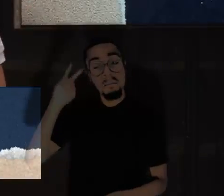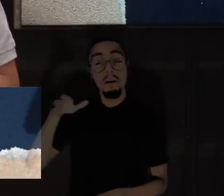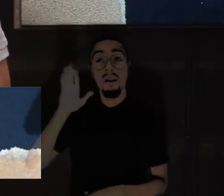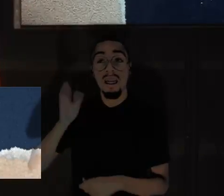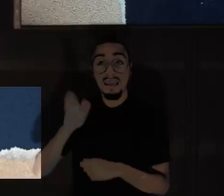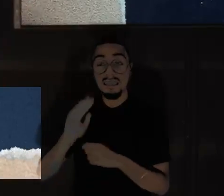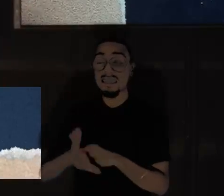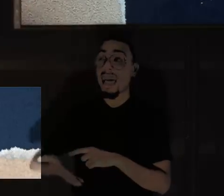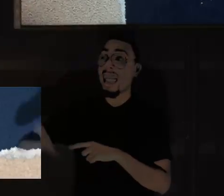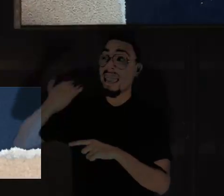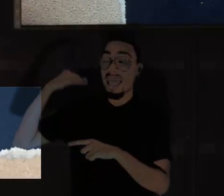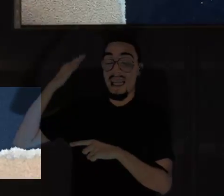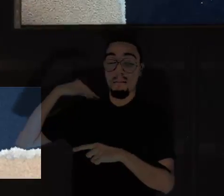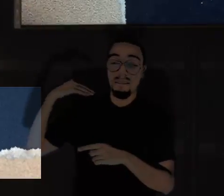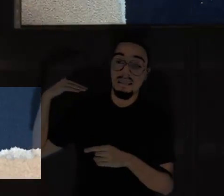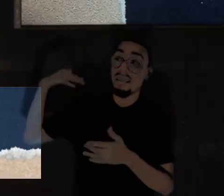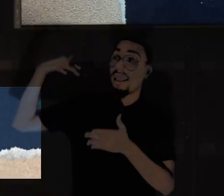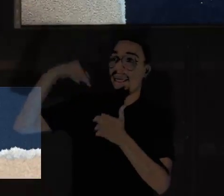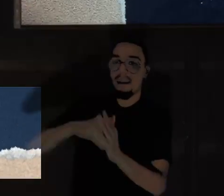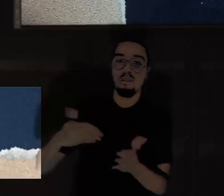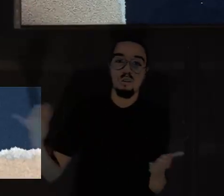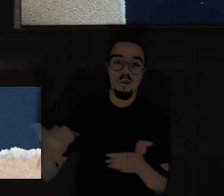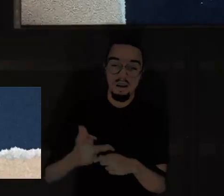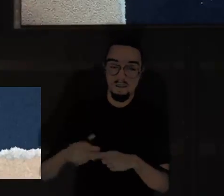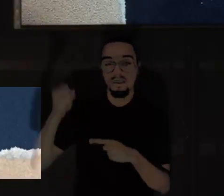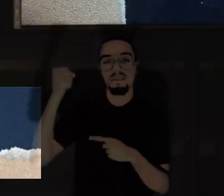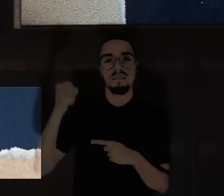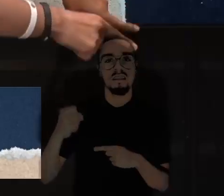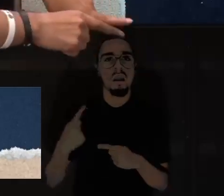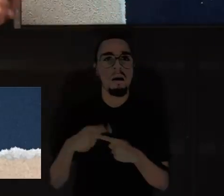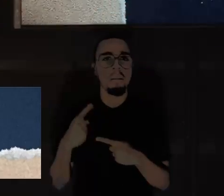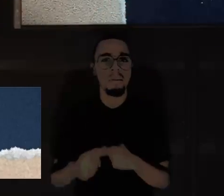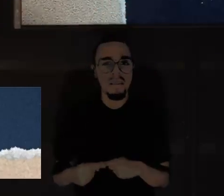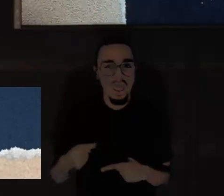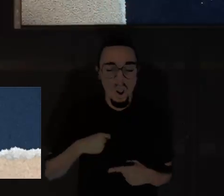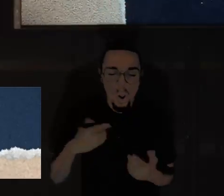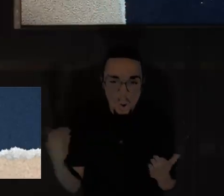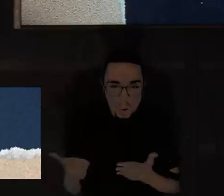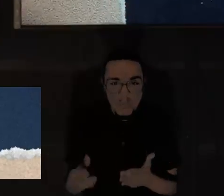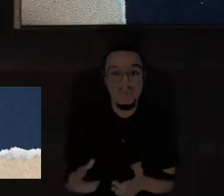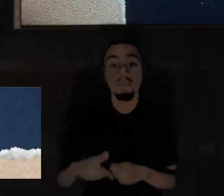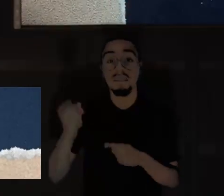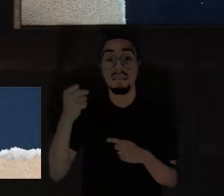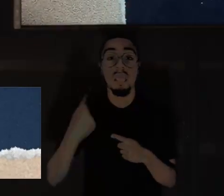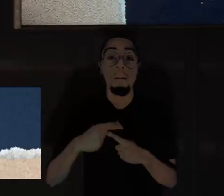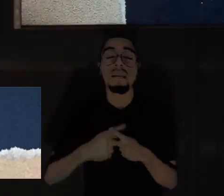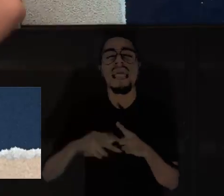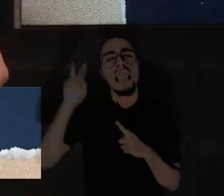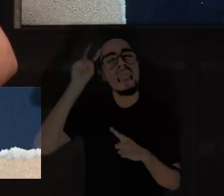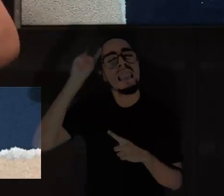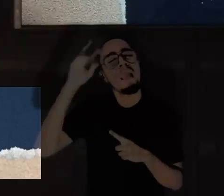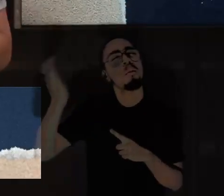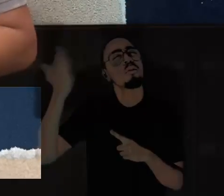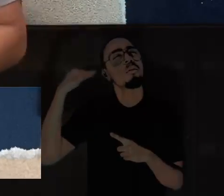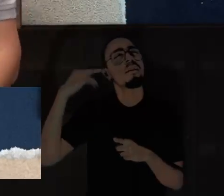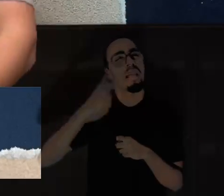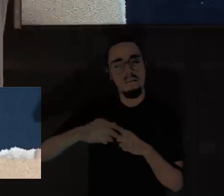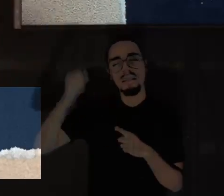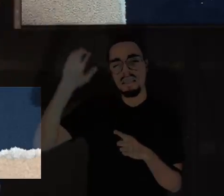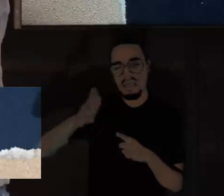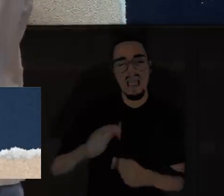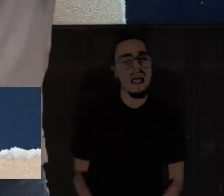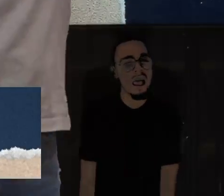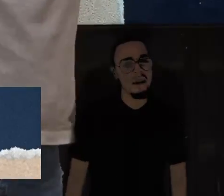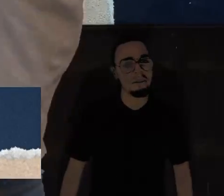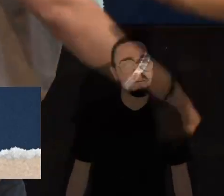alcançamos. Por que que eu vou vencer hoje? Porque eu lembro que eu já venci ontem. Por que que eu lembro que eu vou suportar hoje? Porque eu